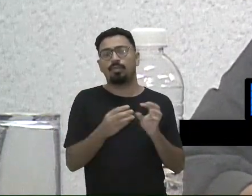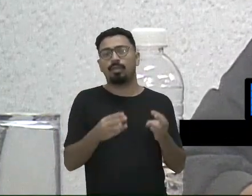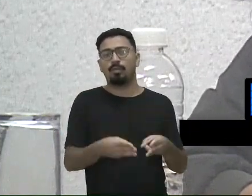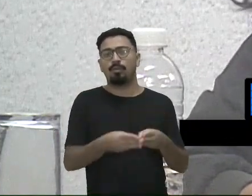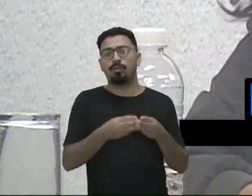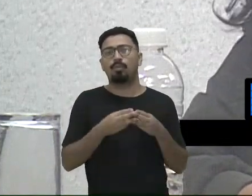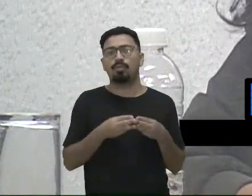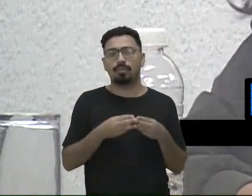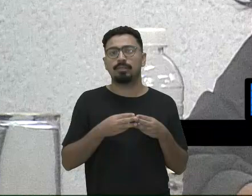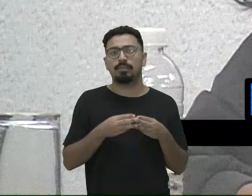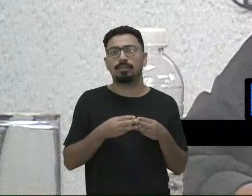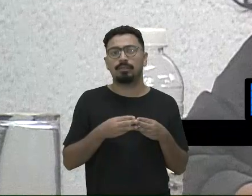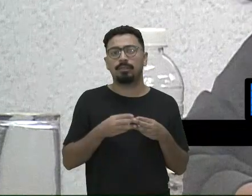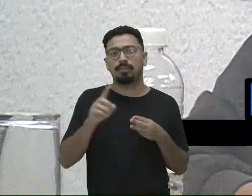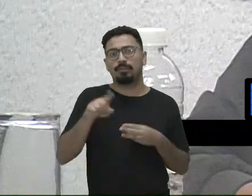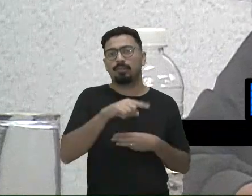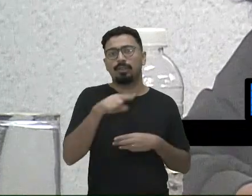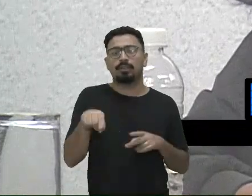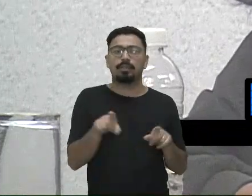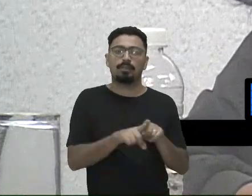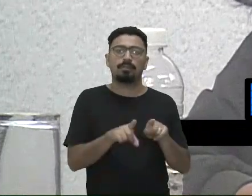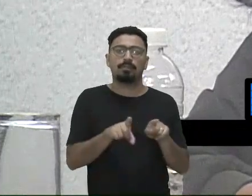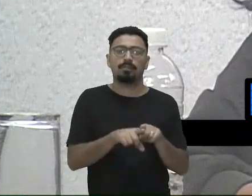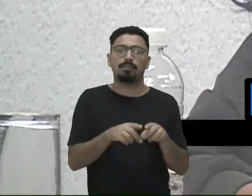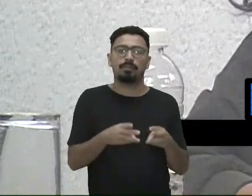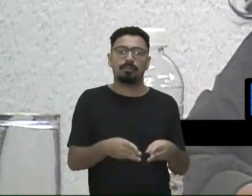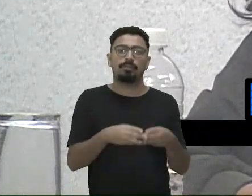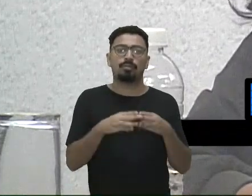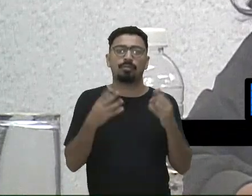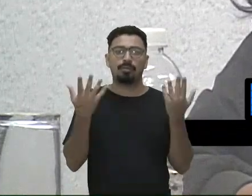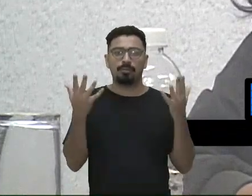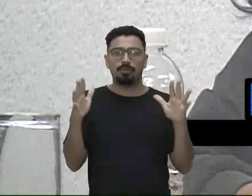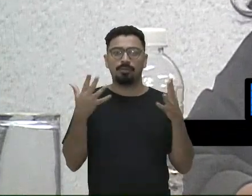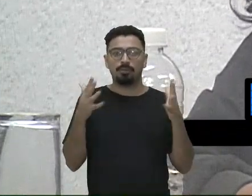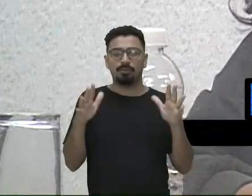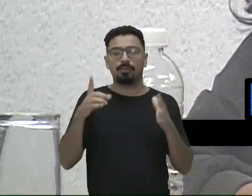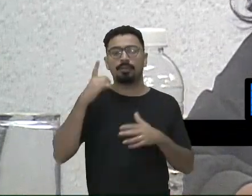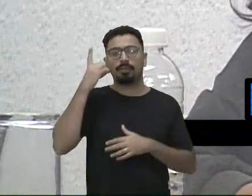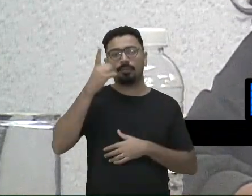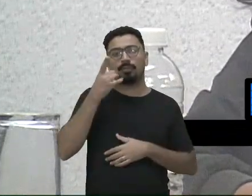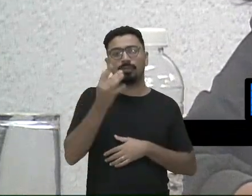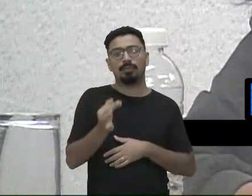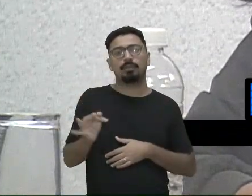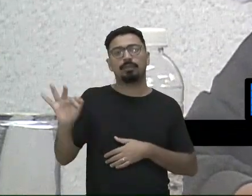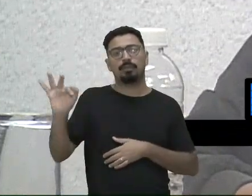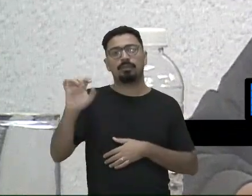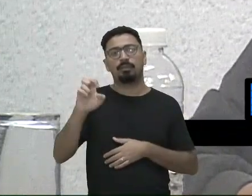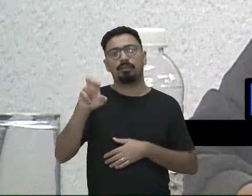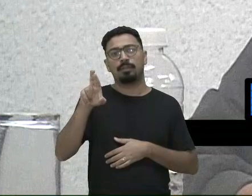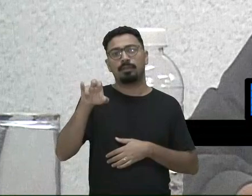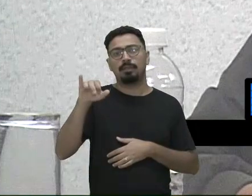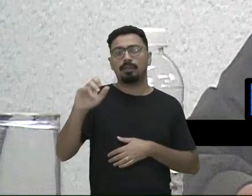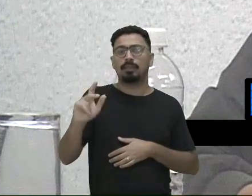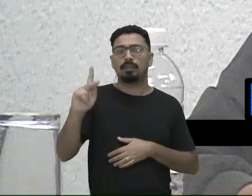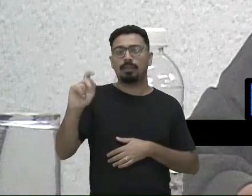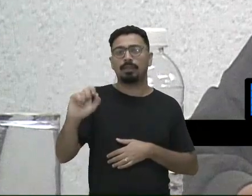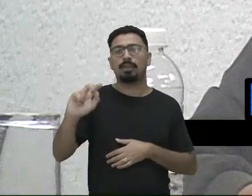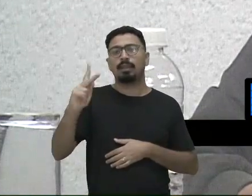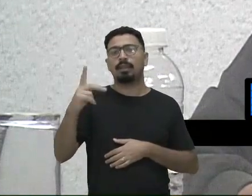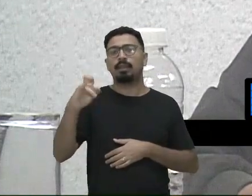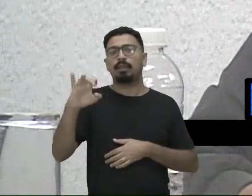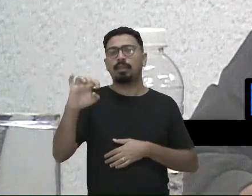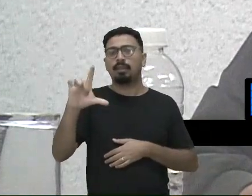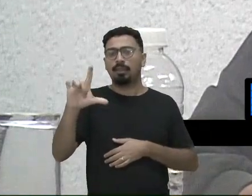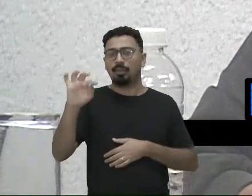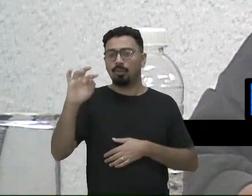nessa casa que foi rejeitada. Uma moção de aplausos para a deputada federal Érica Hilton, que recebeu